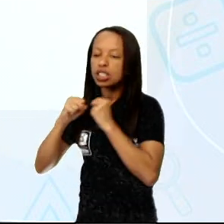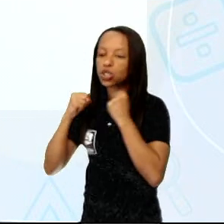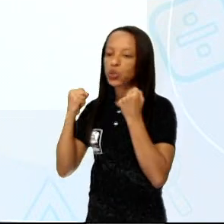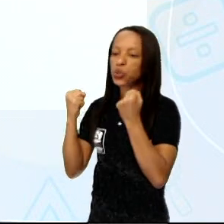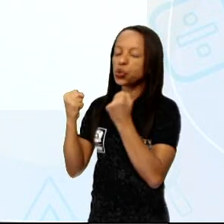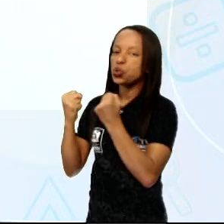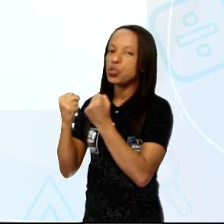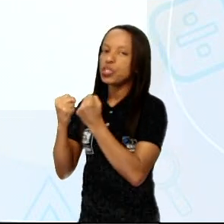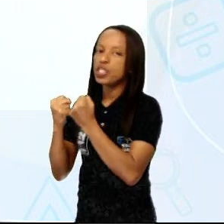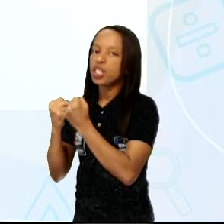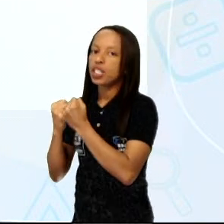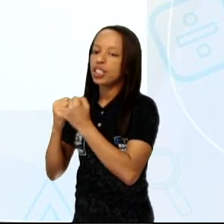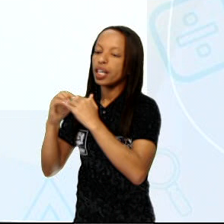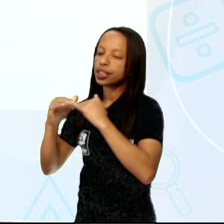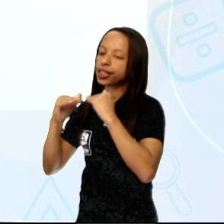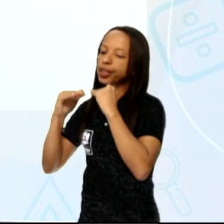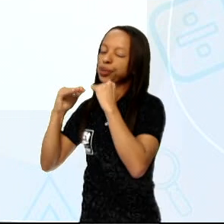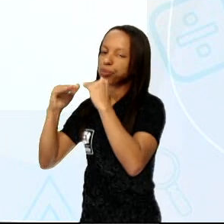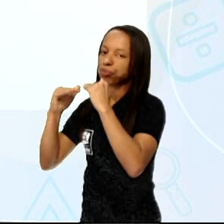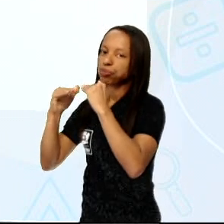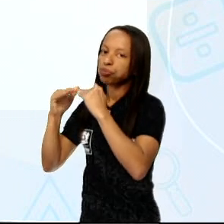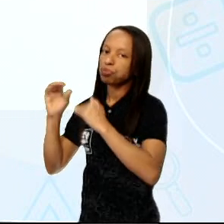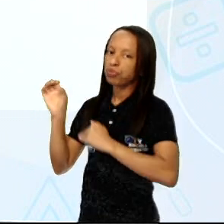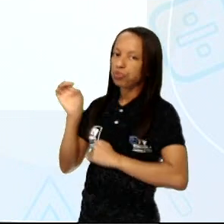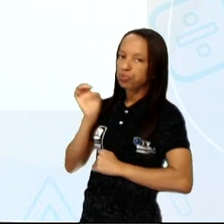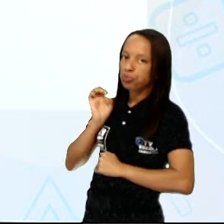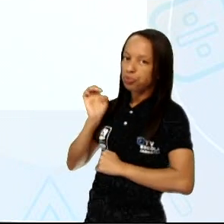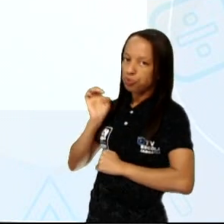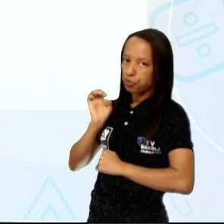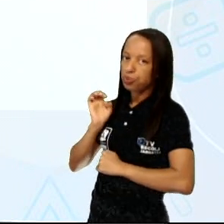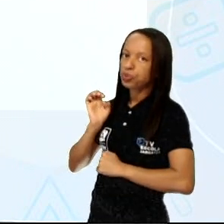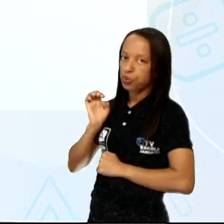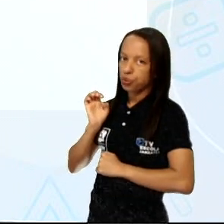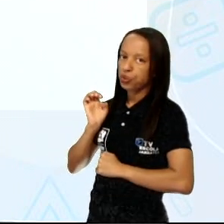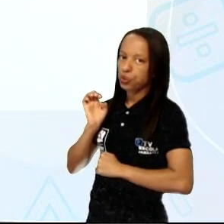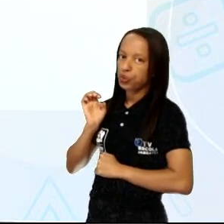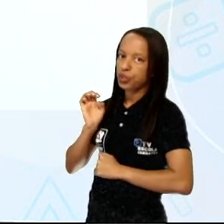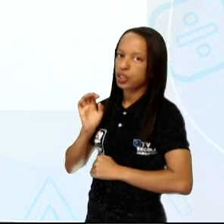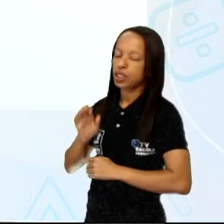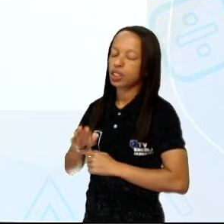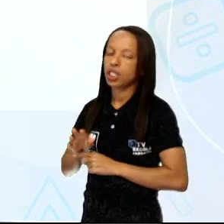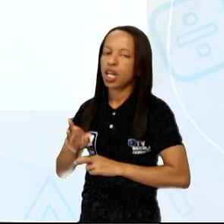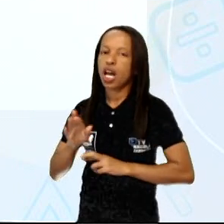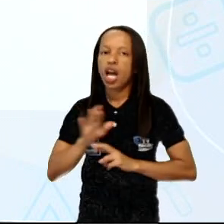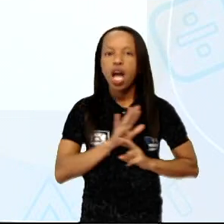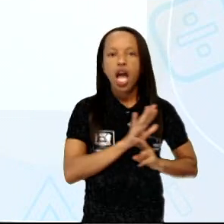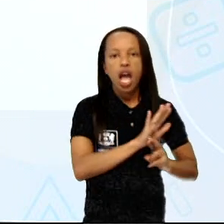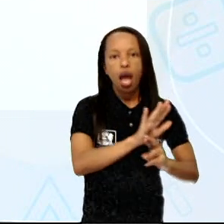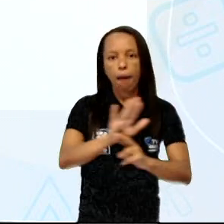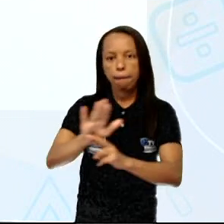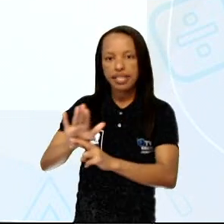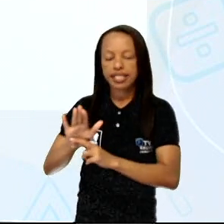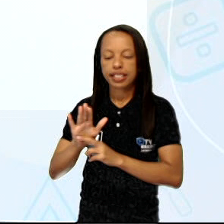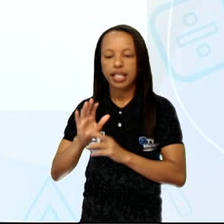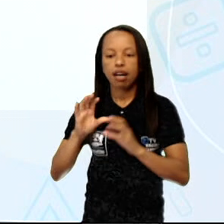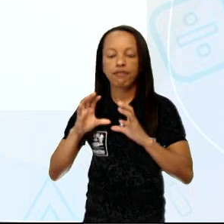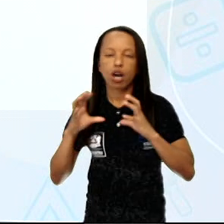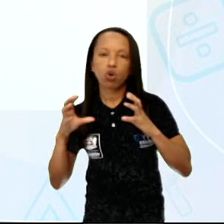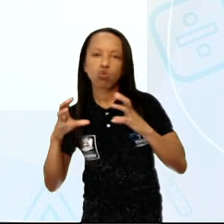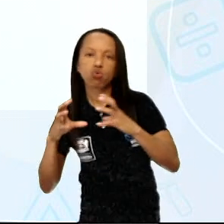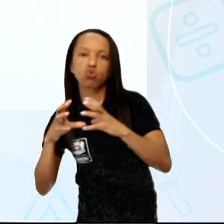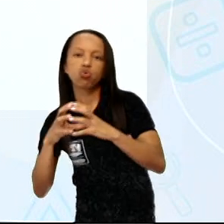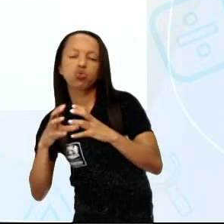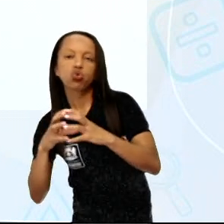trabalham para o rei e recebem títulos de nobreza para poder representar esse grupo de que participam, que